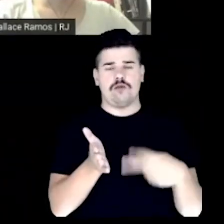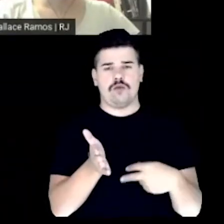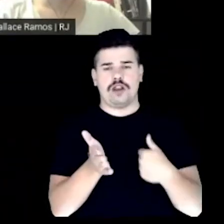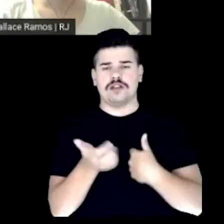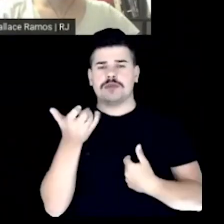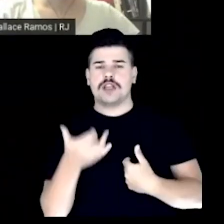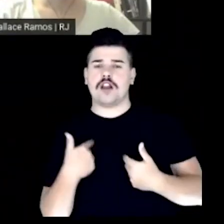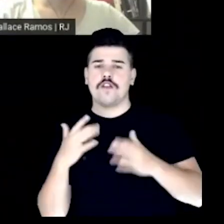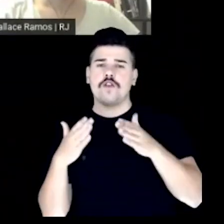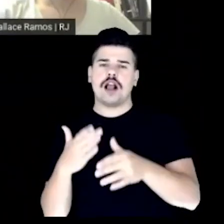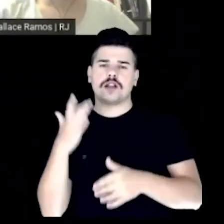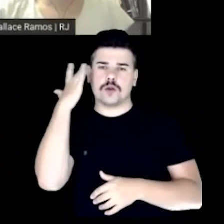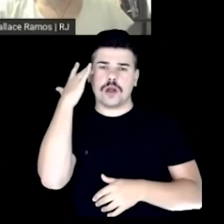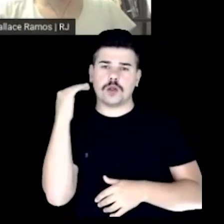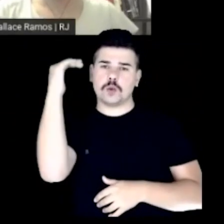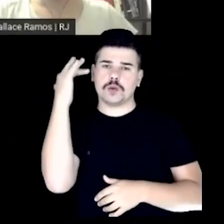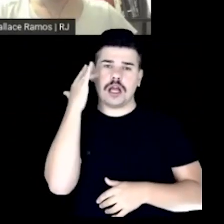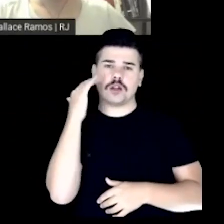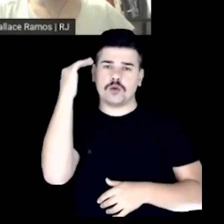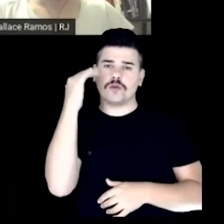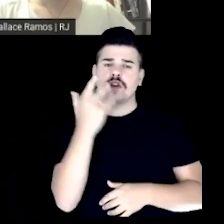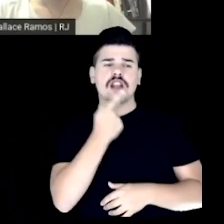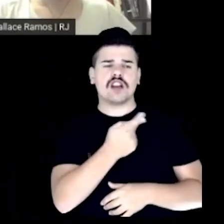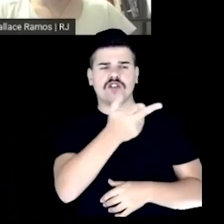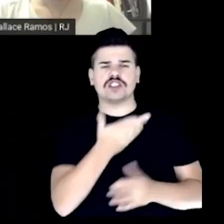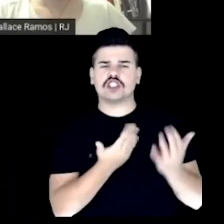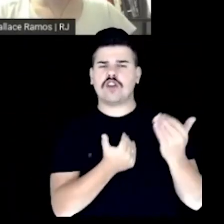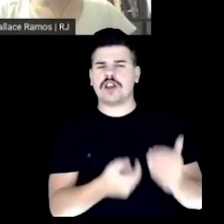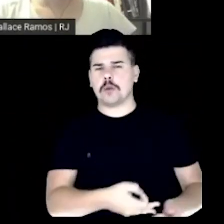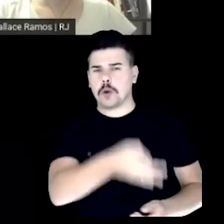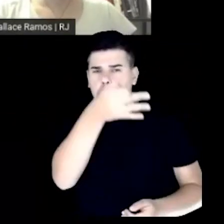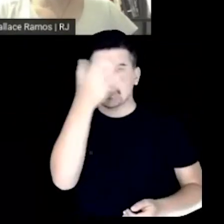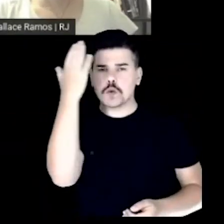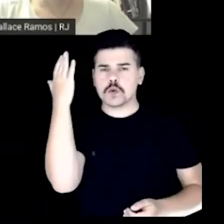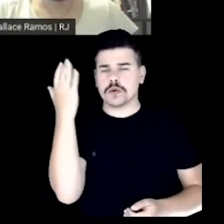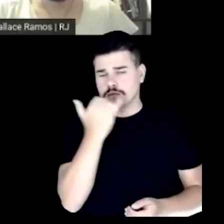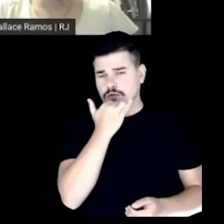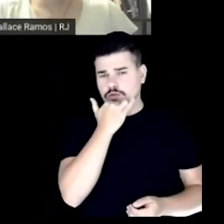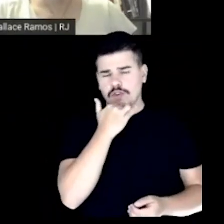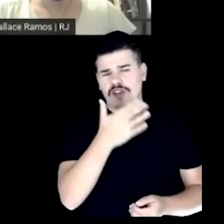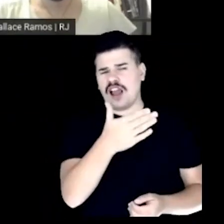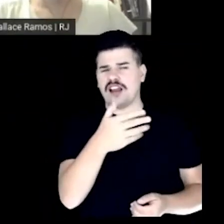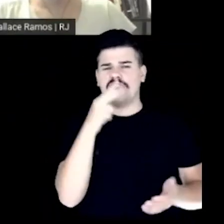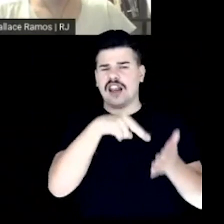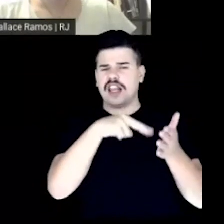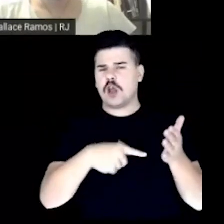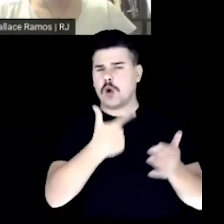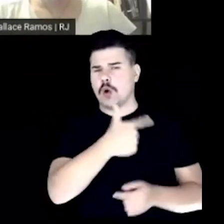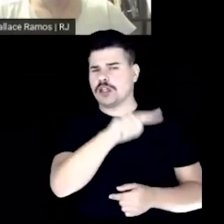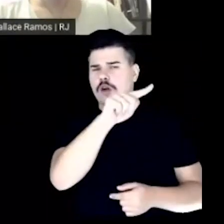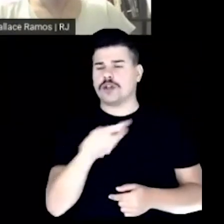como a pessoa que fala muito, ah, eu escrevo para adultos, está, na verdade, mandando o jovem tomar no cu, né? Desculpa. Estamos, na verdade, mandando,